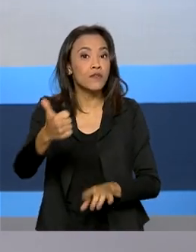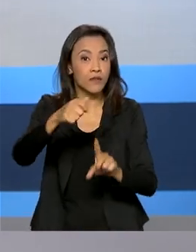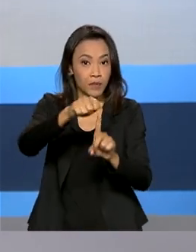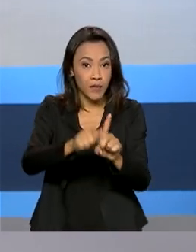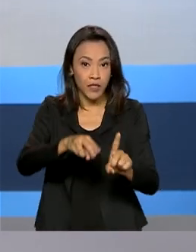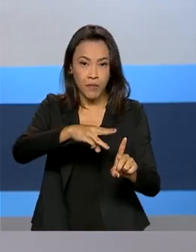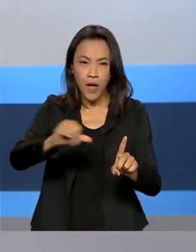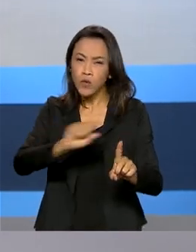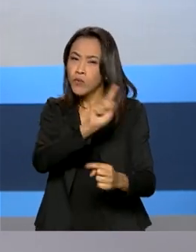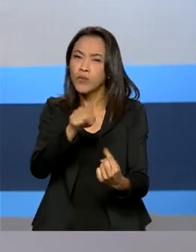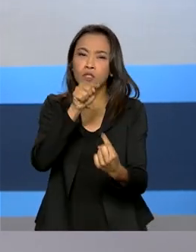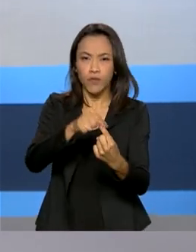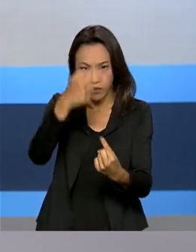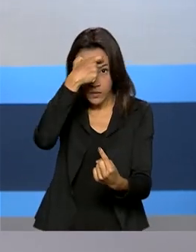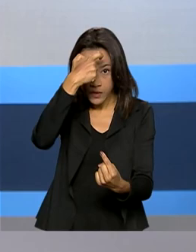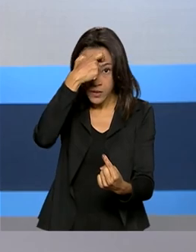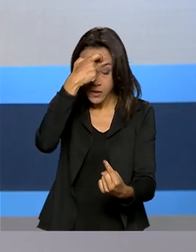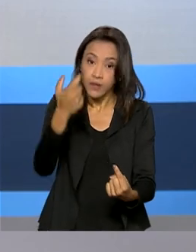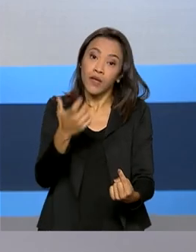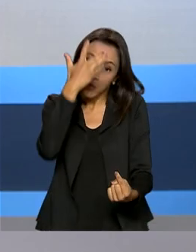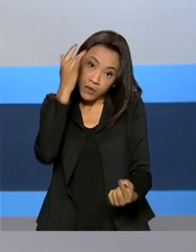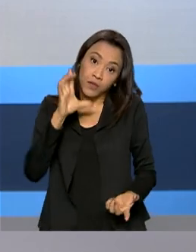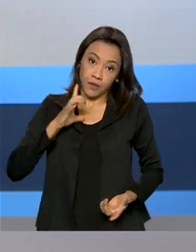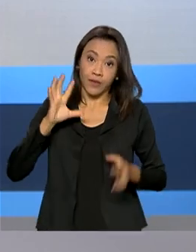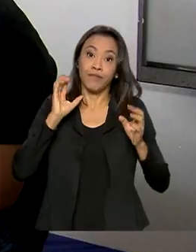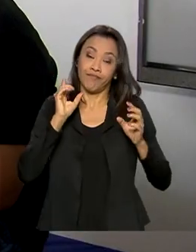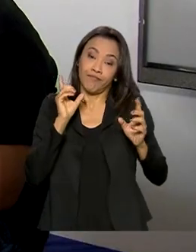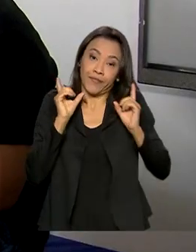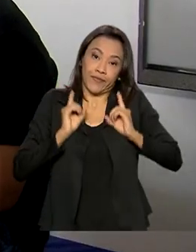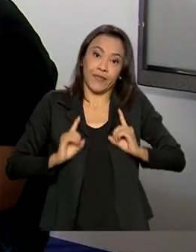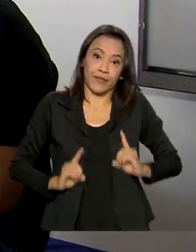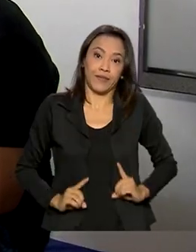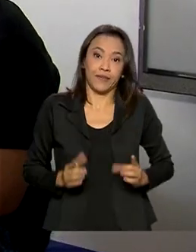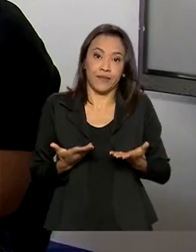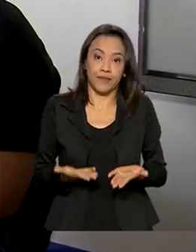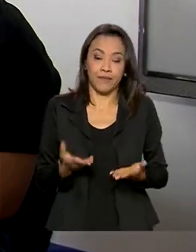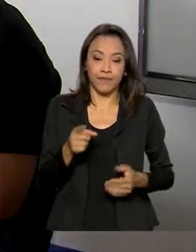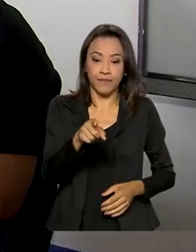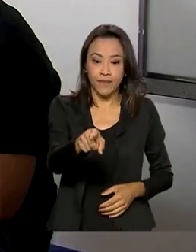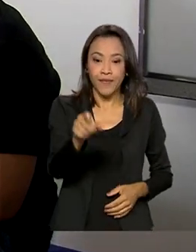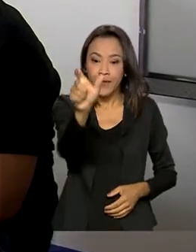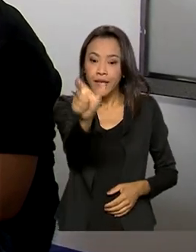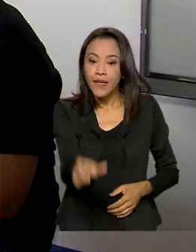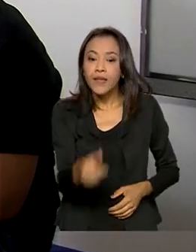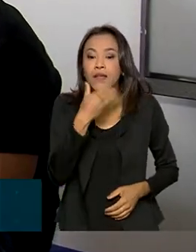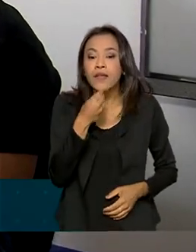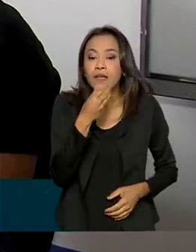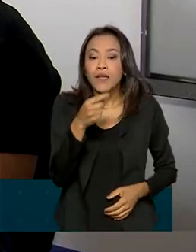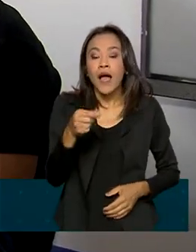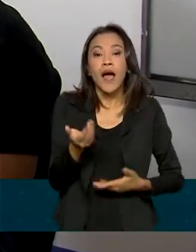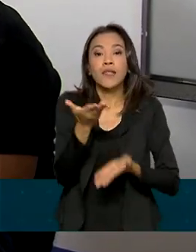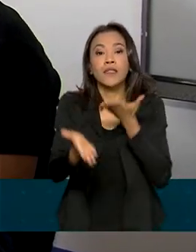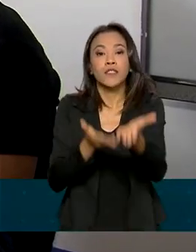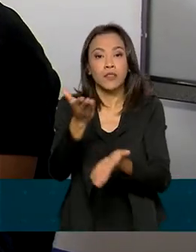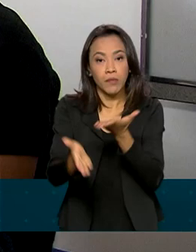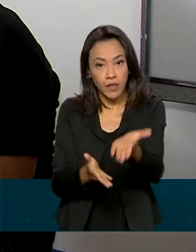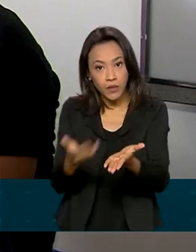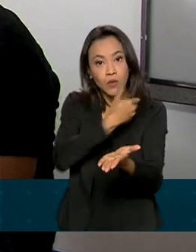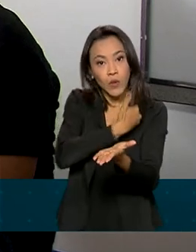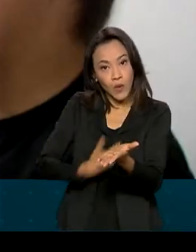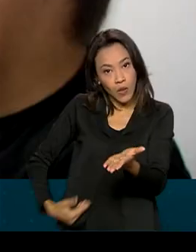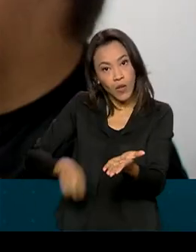a conscientização sobre os direitos da pessoa com deficiência Artur recebe atendimento na Rede Pública de saúde